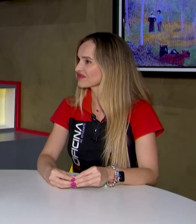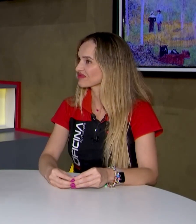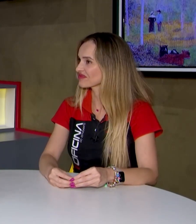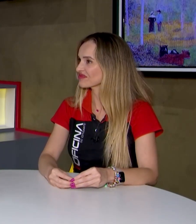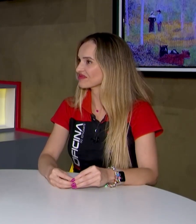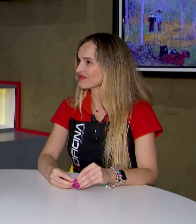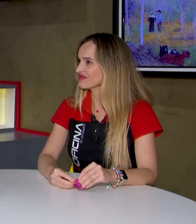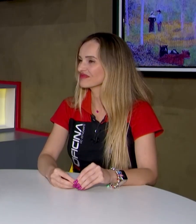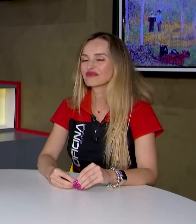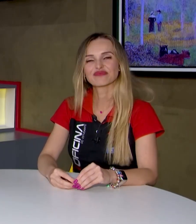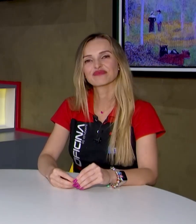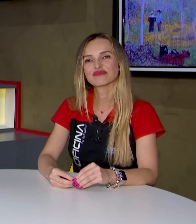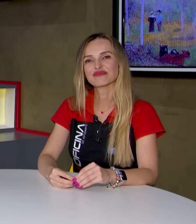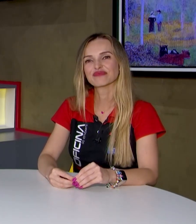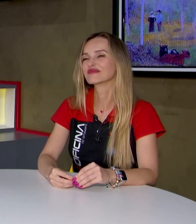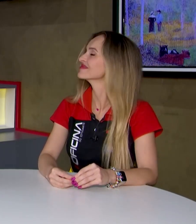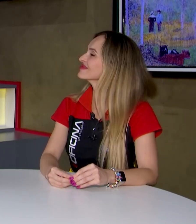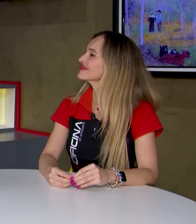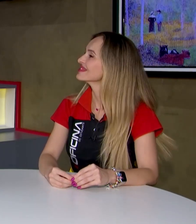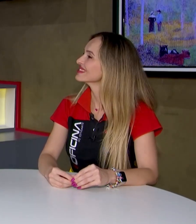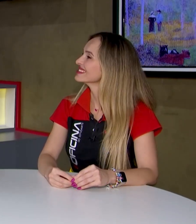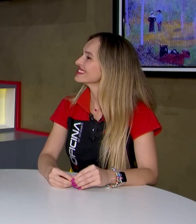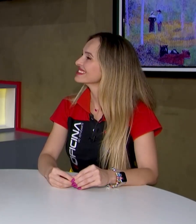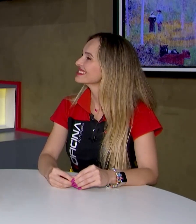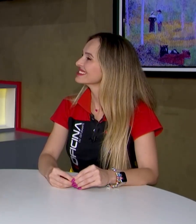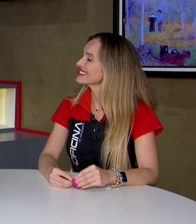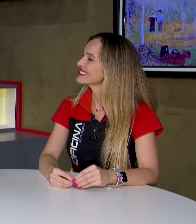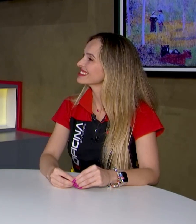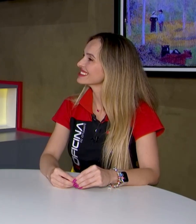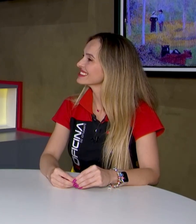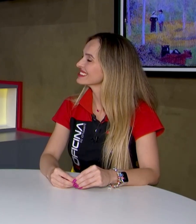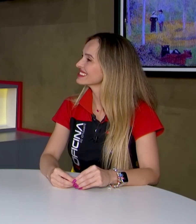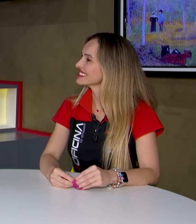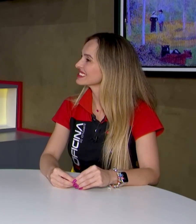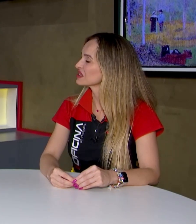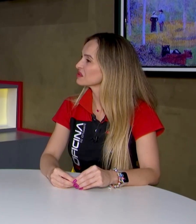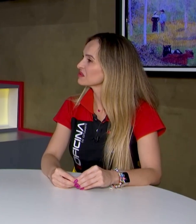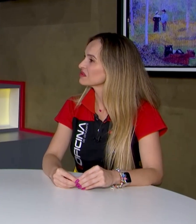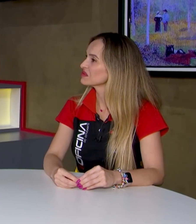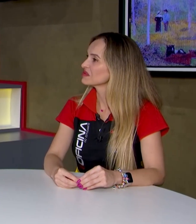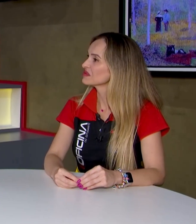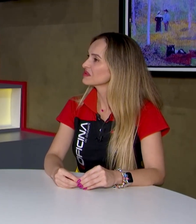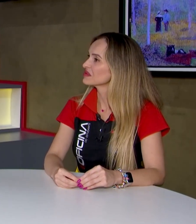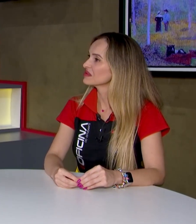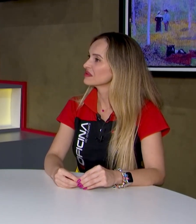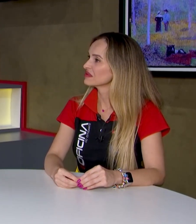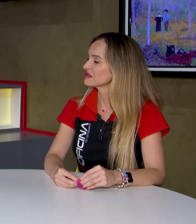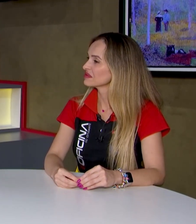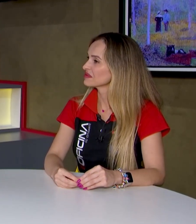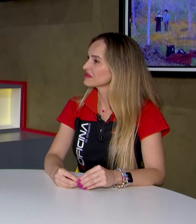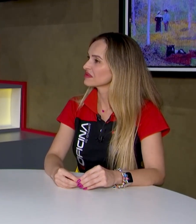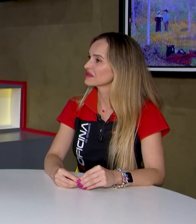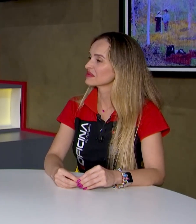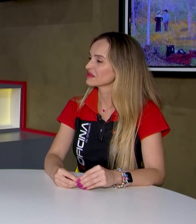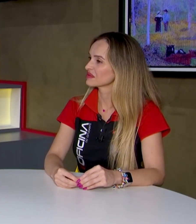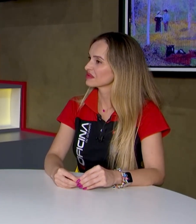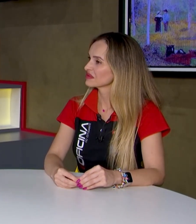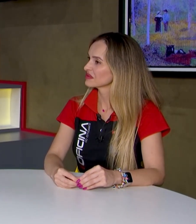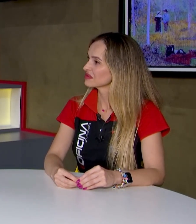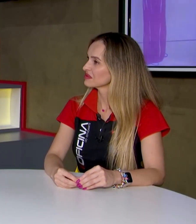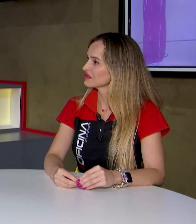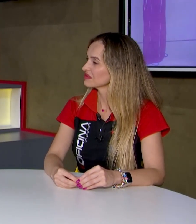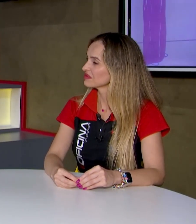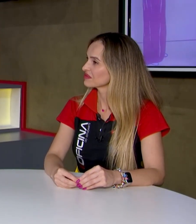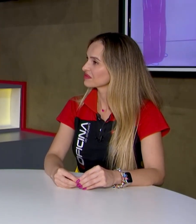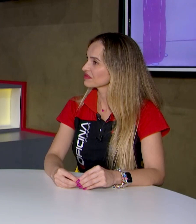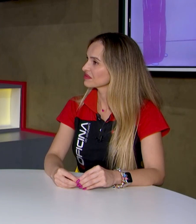escolha. Bom, você tocou num ponto muito legal, né? Às vezes vai levar como profissão ou hobby. Será que você gosta